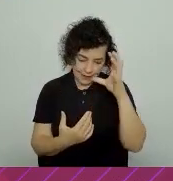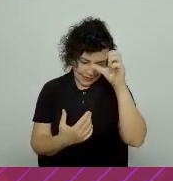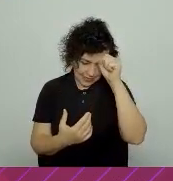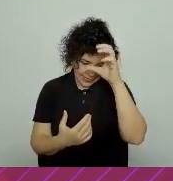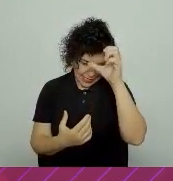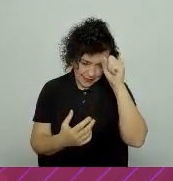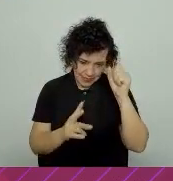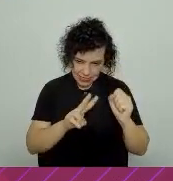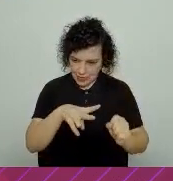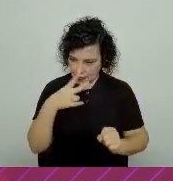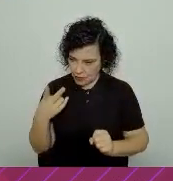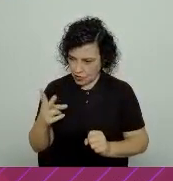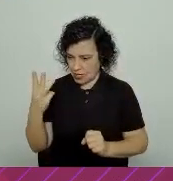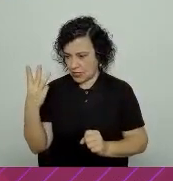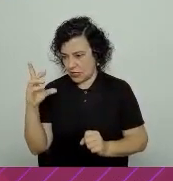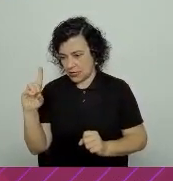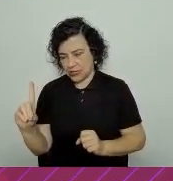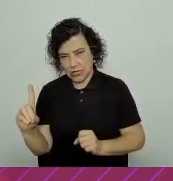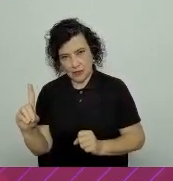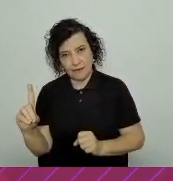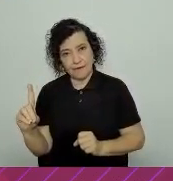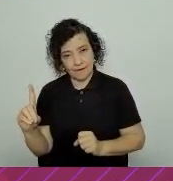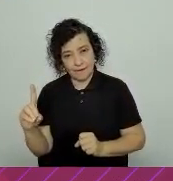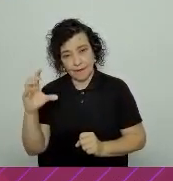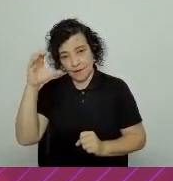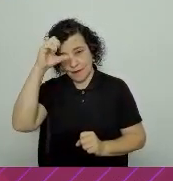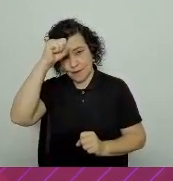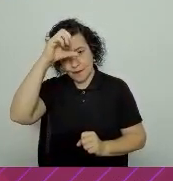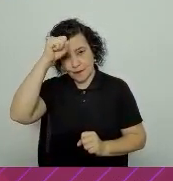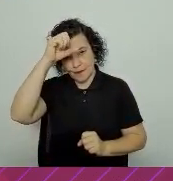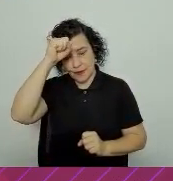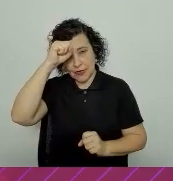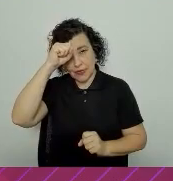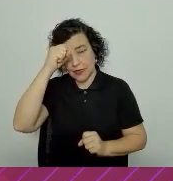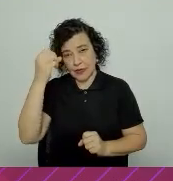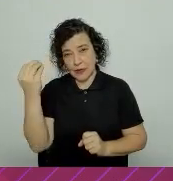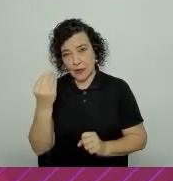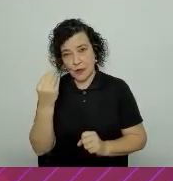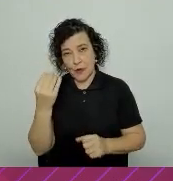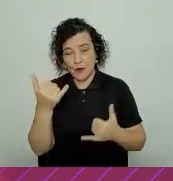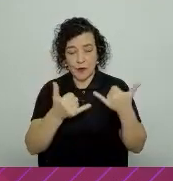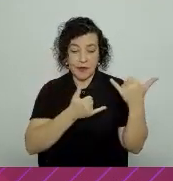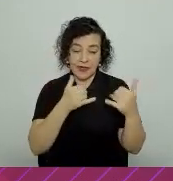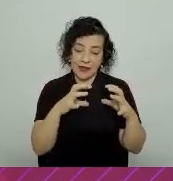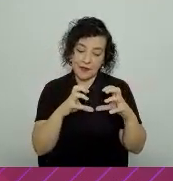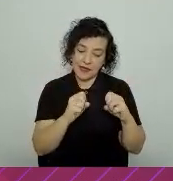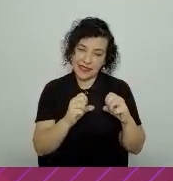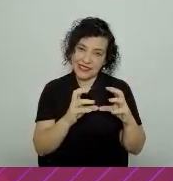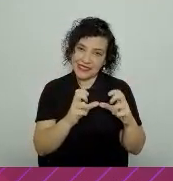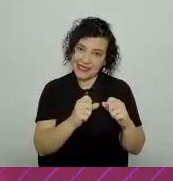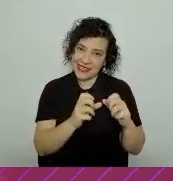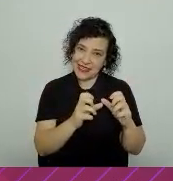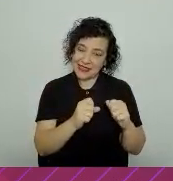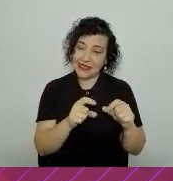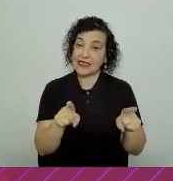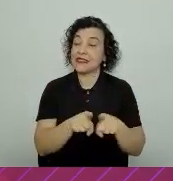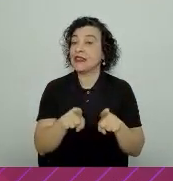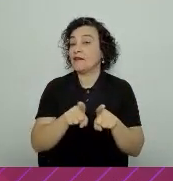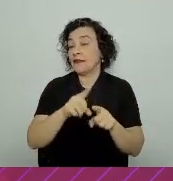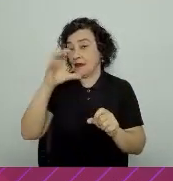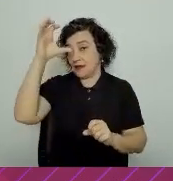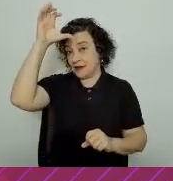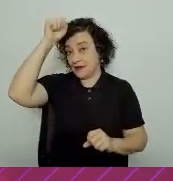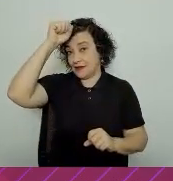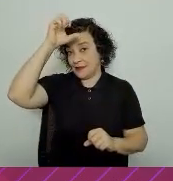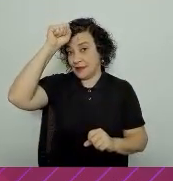3D nós vamos ter que aprender fazer brincar com massinha vamos ter que aprender